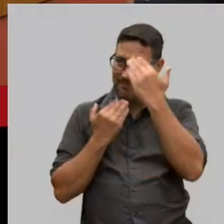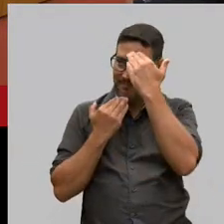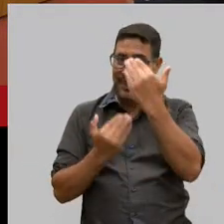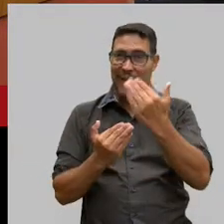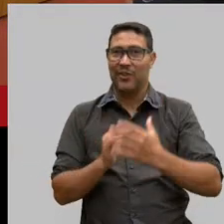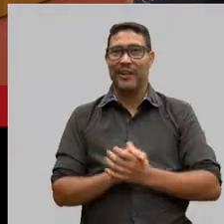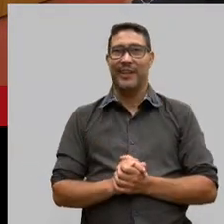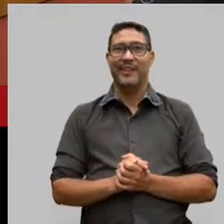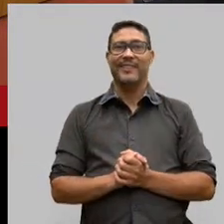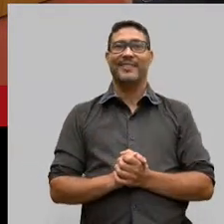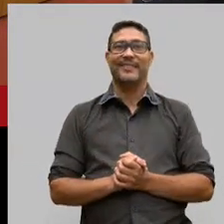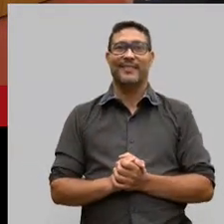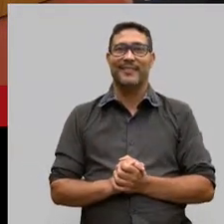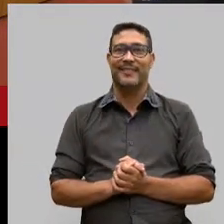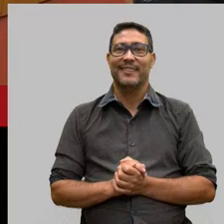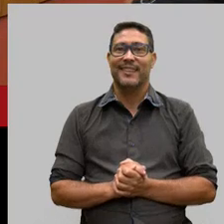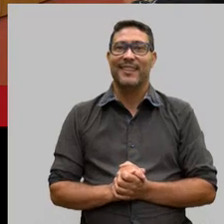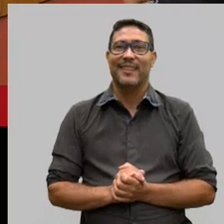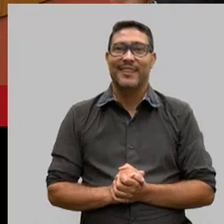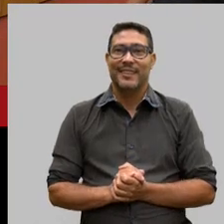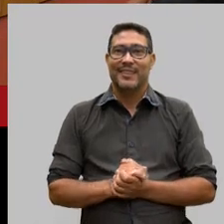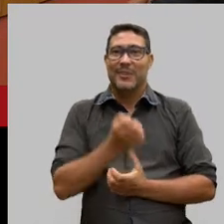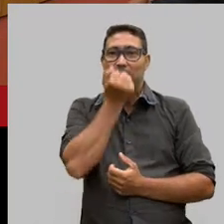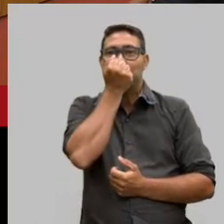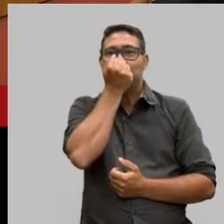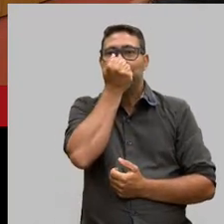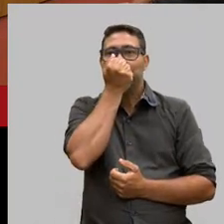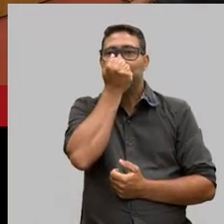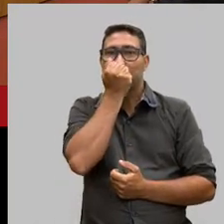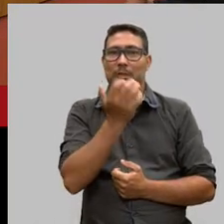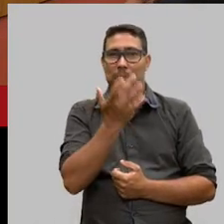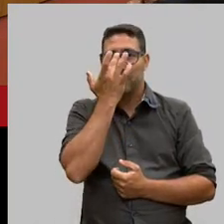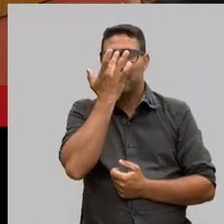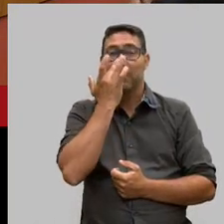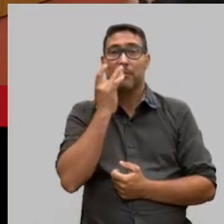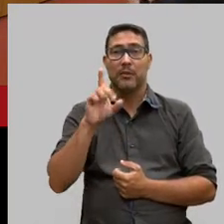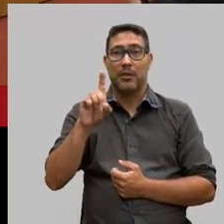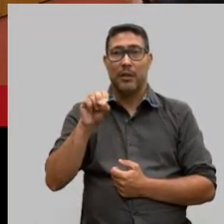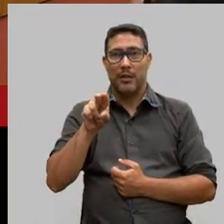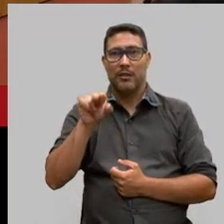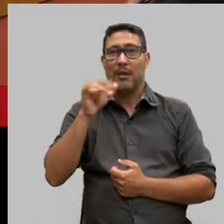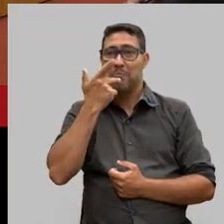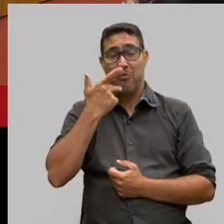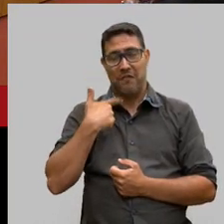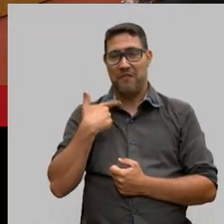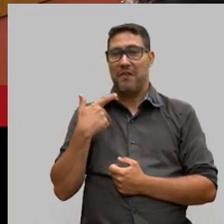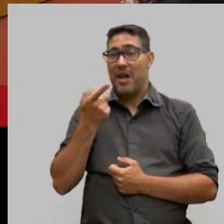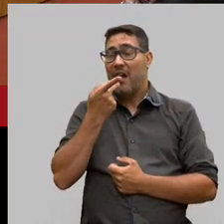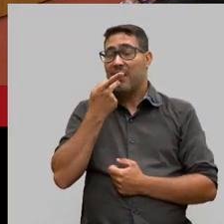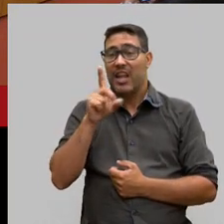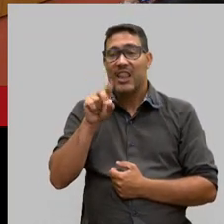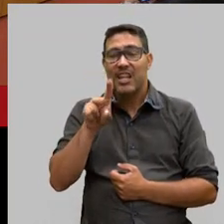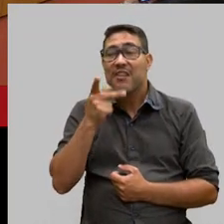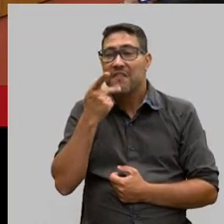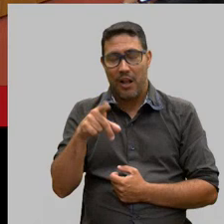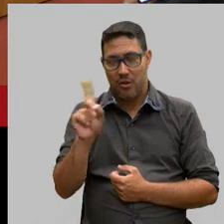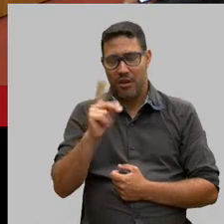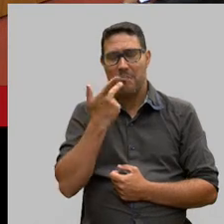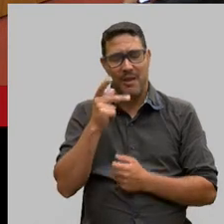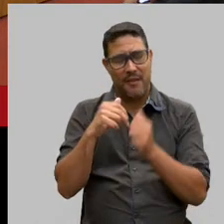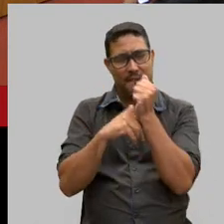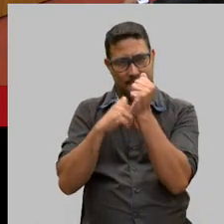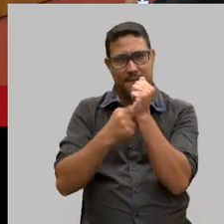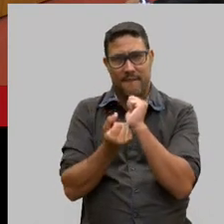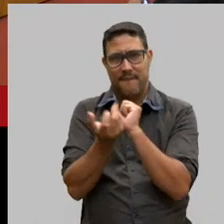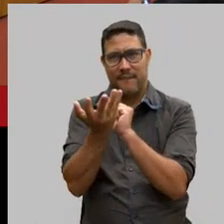Obrigado muito bom né gente a a Dani não contou não mas eu vou contar não sei se ela vai achar ruim mas teve